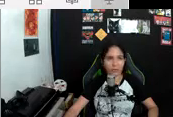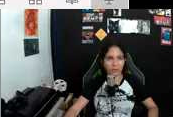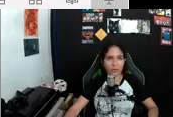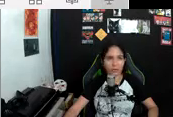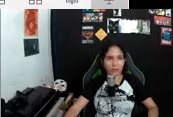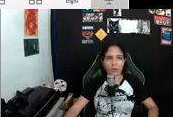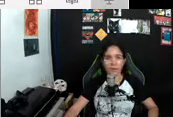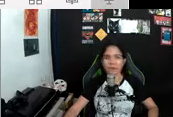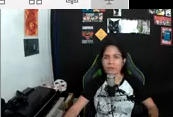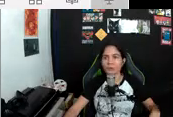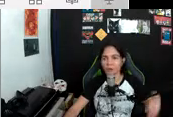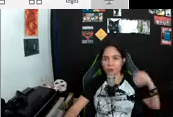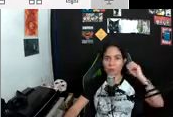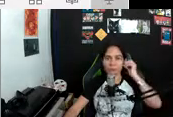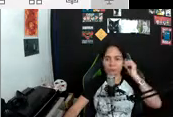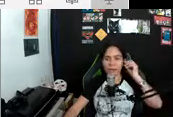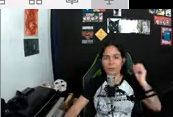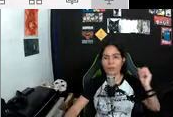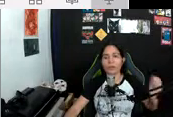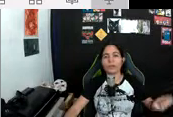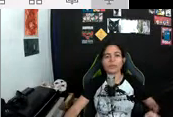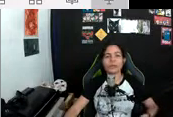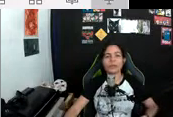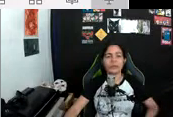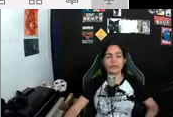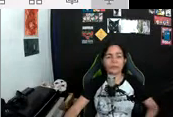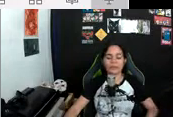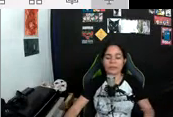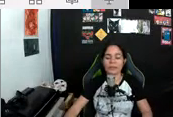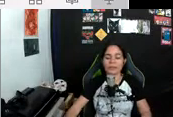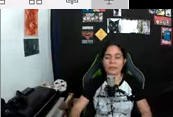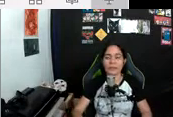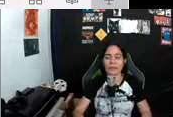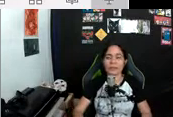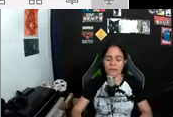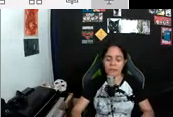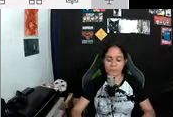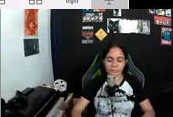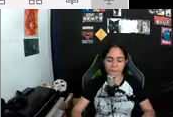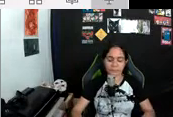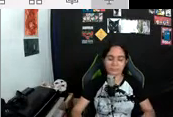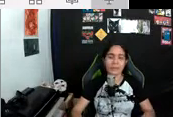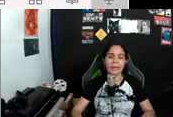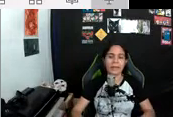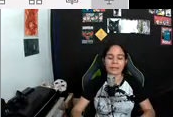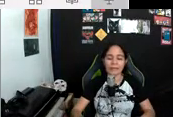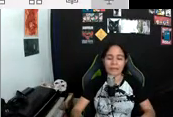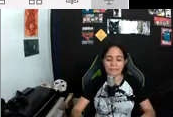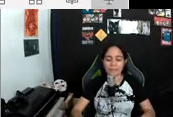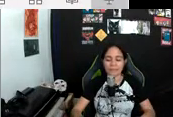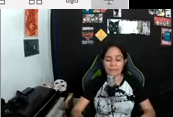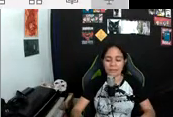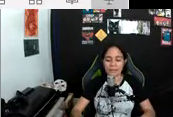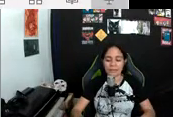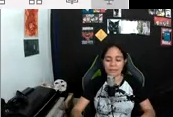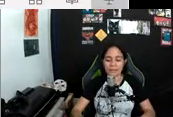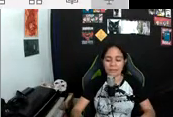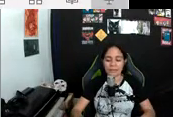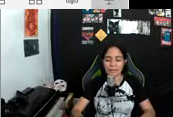janela? Ele se tornou profissional de auxiliar de enfermagem lá na década